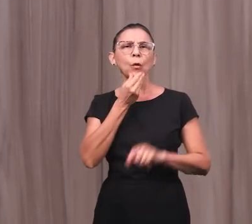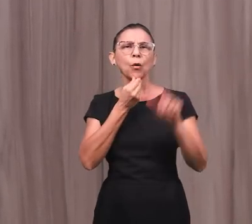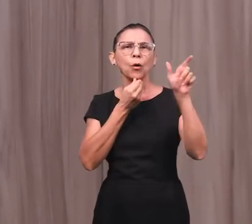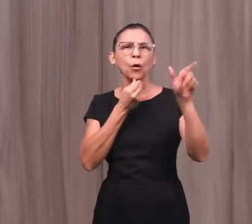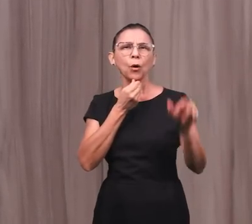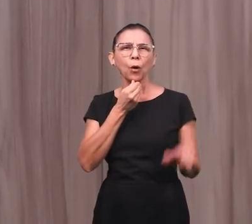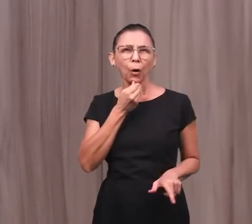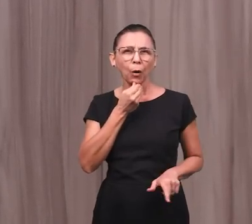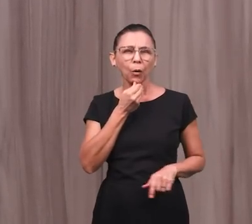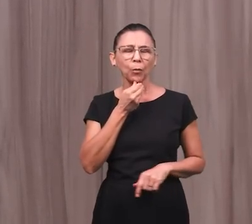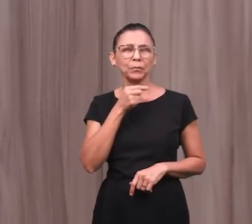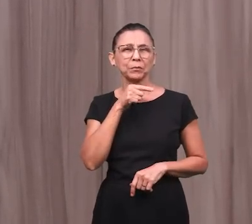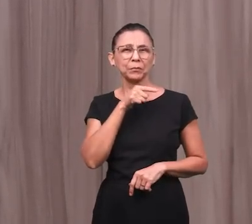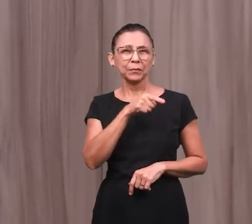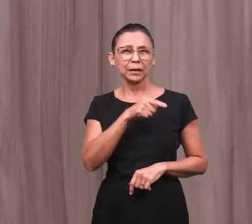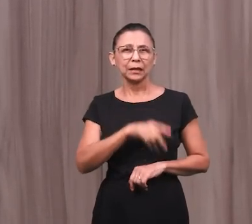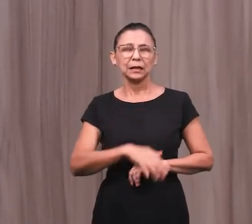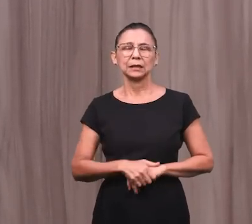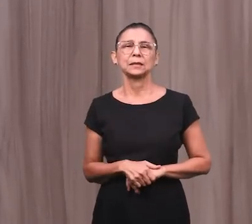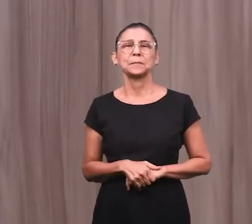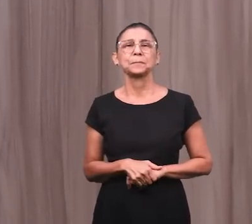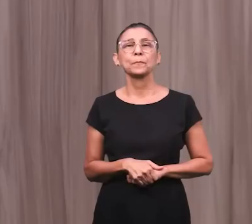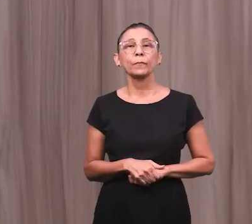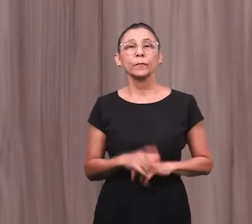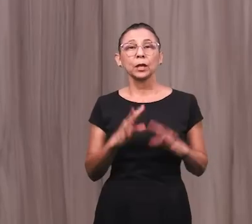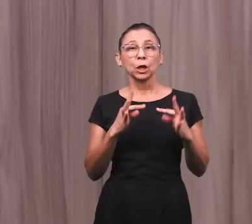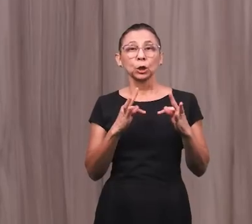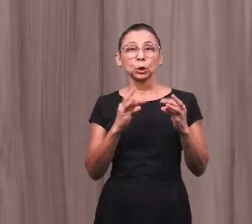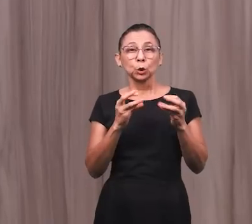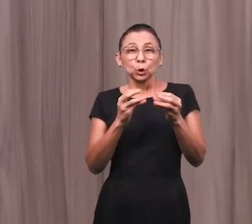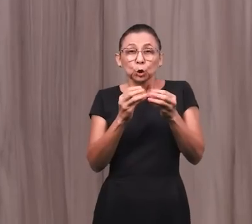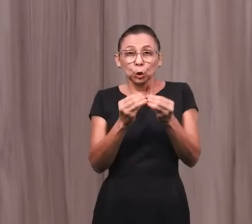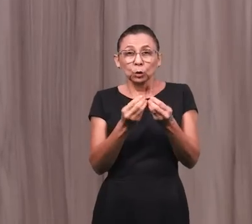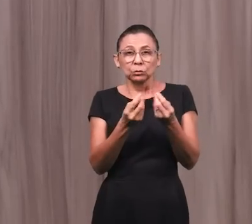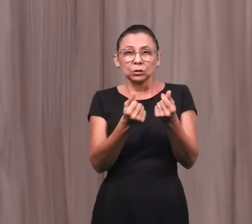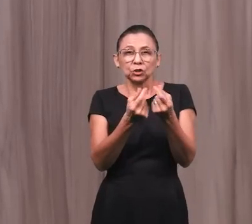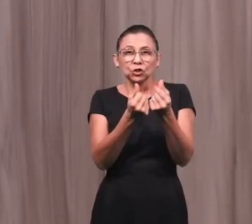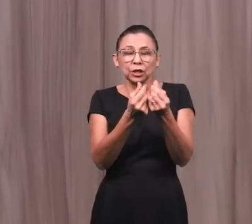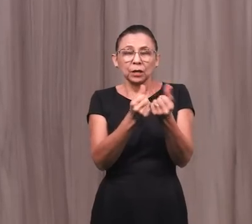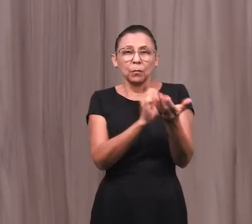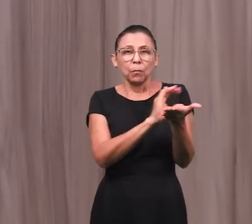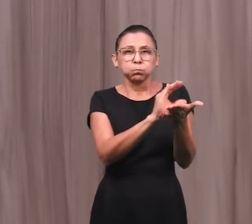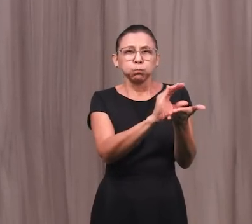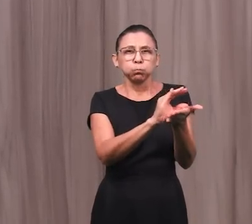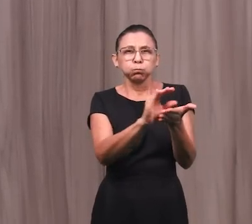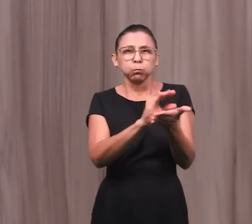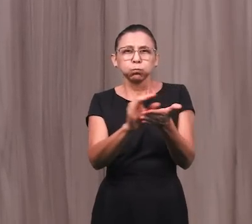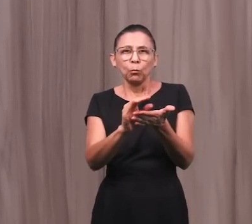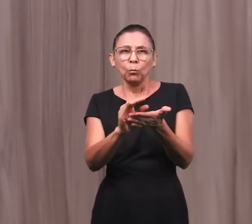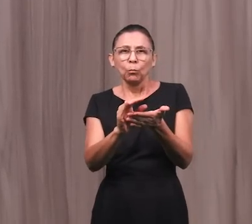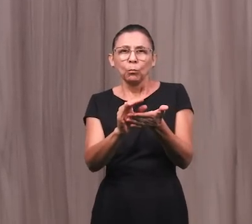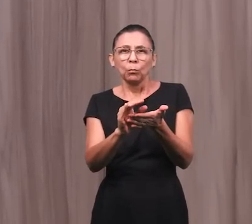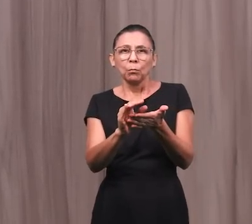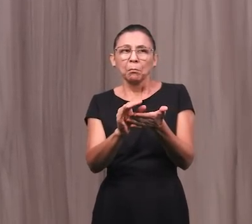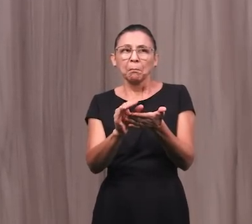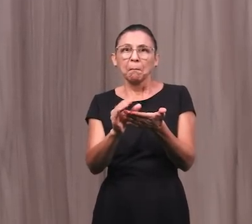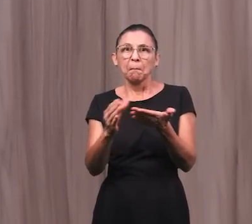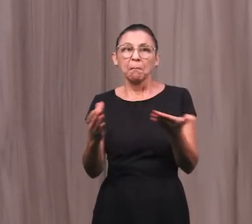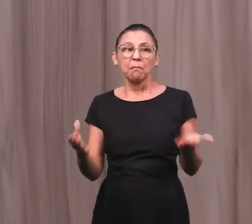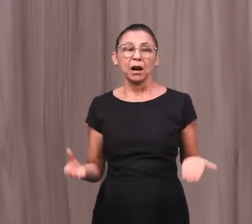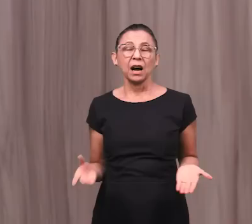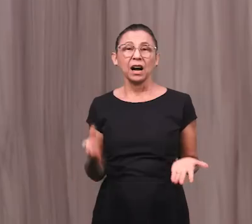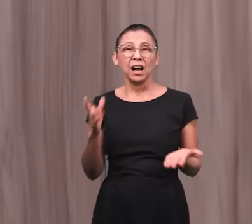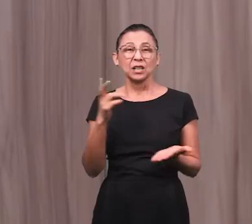investiu todos os seus recursos financeiros em um negócio, porém não alcançou o resultado que